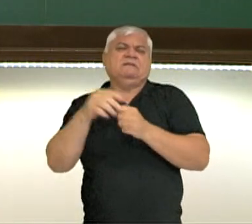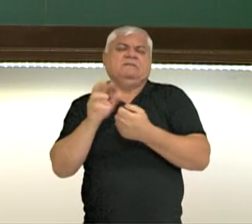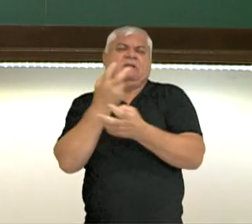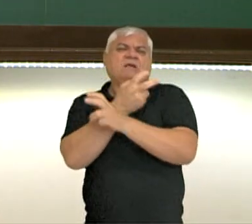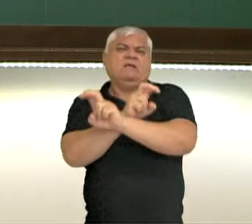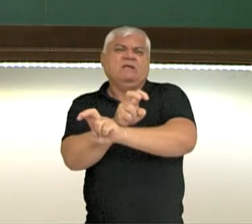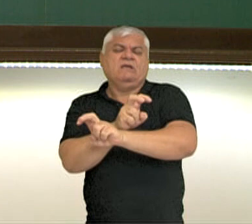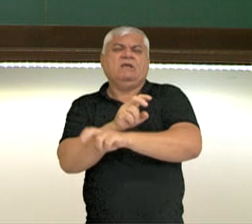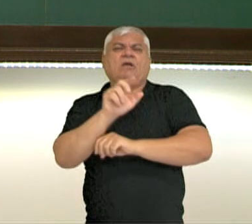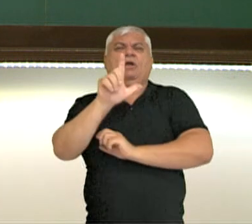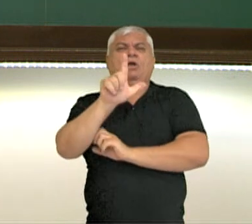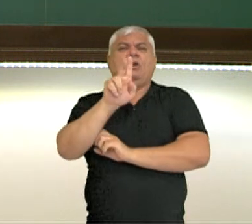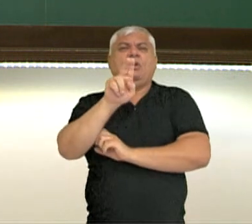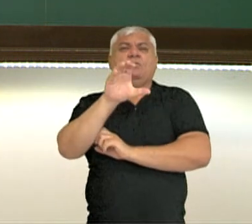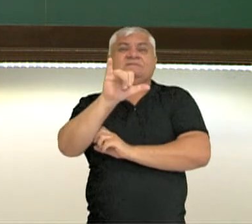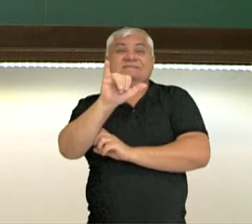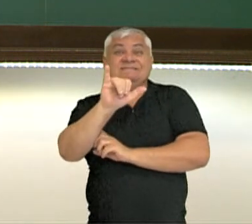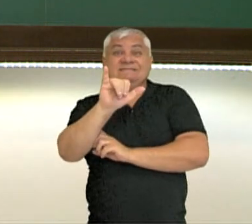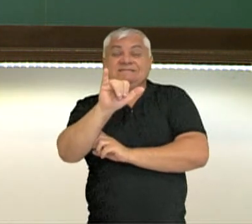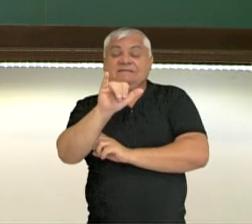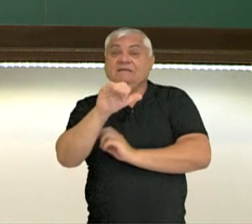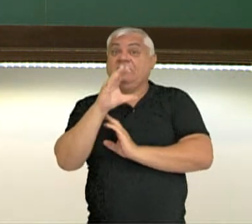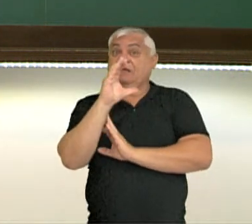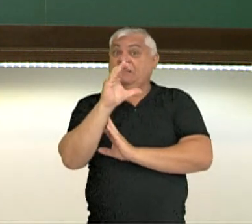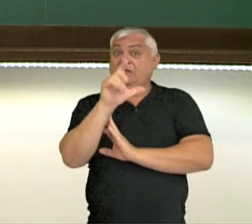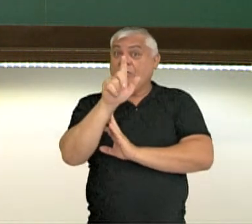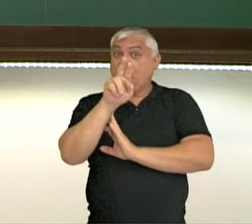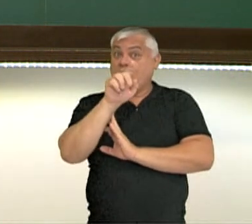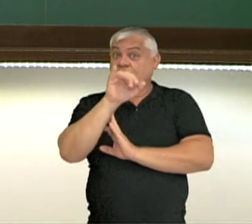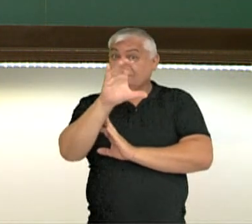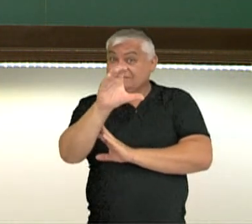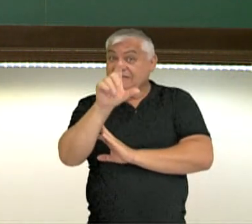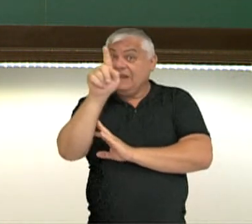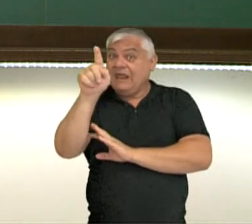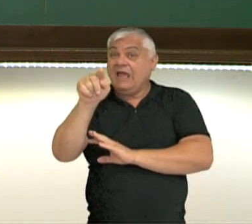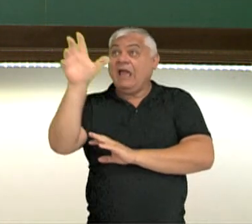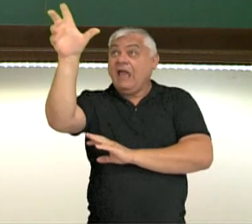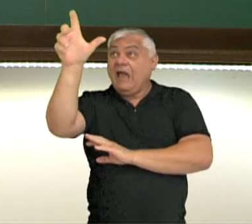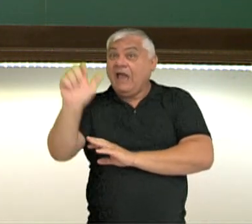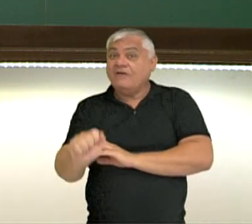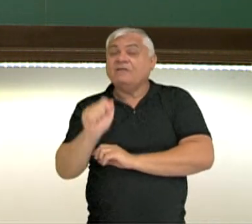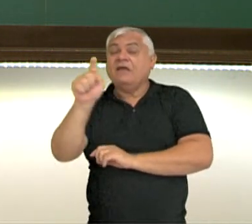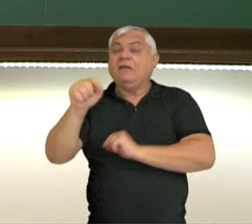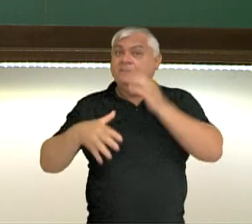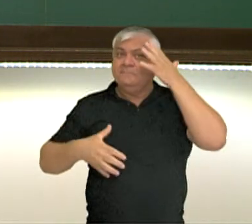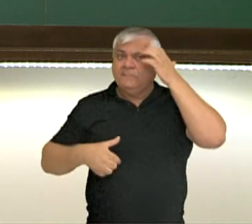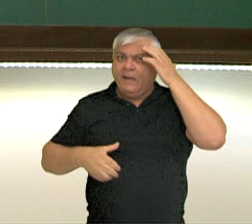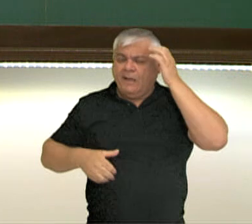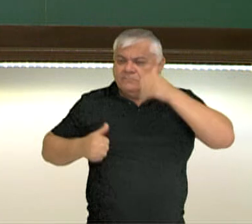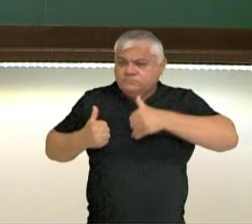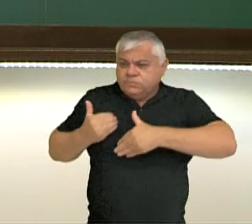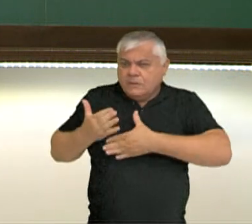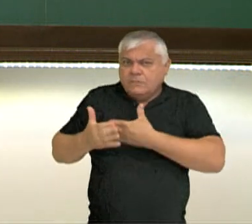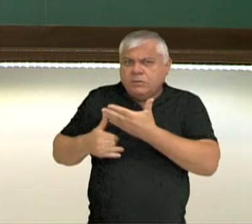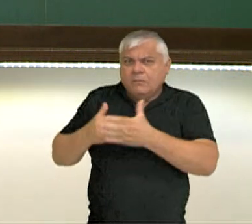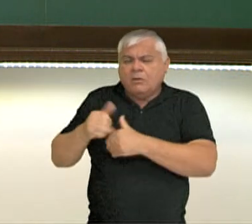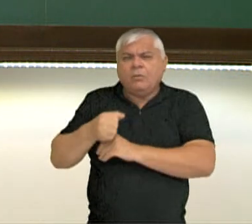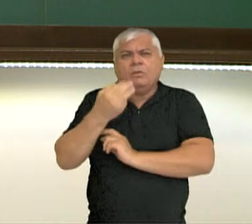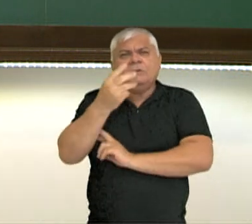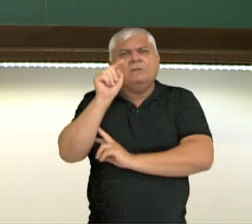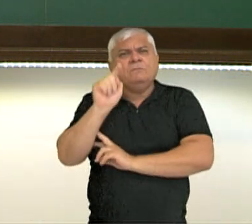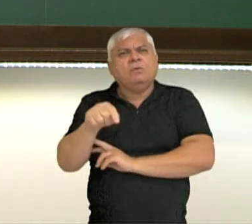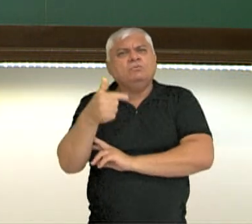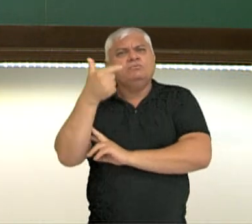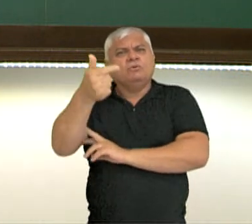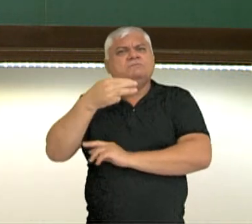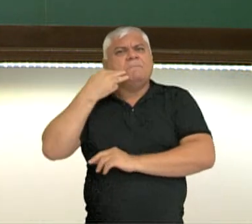da Lucy, não é a Luzia, a Lucy, Australopithecus, com 3,2 milhões de